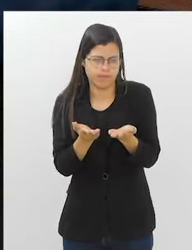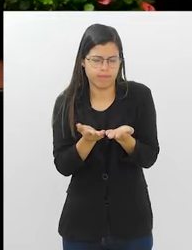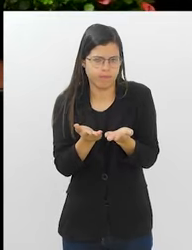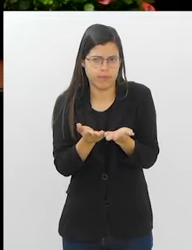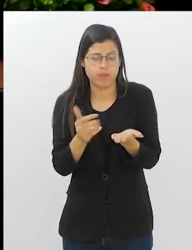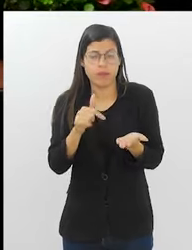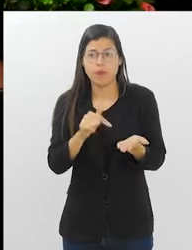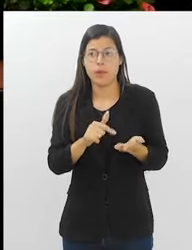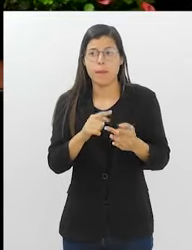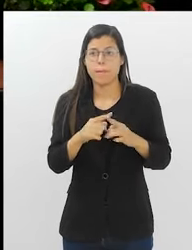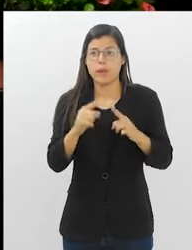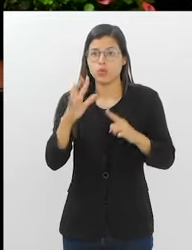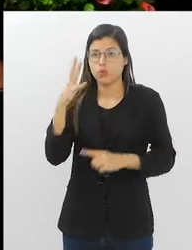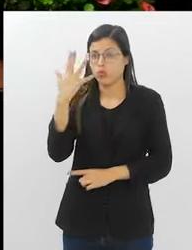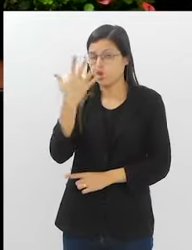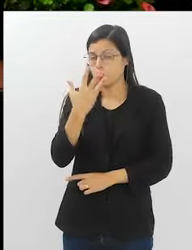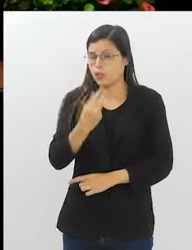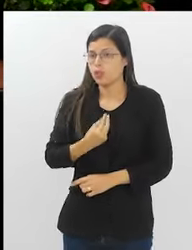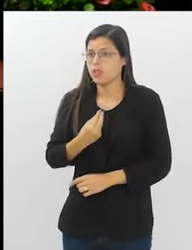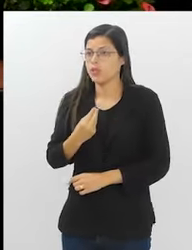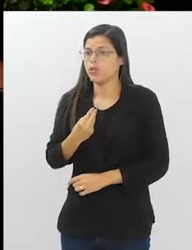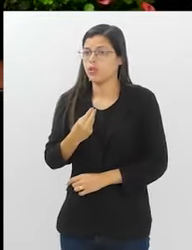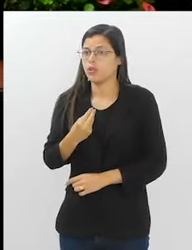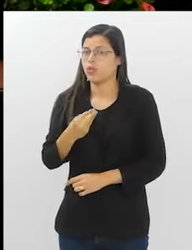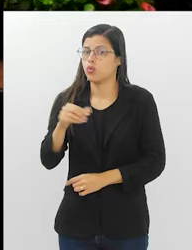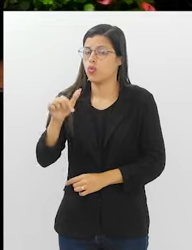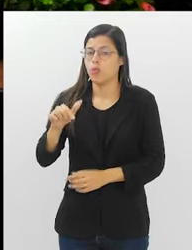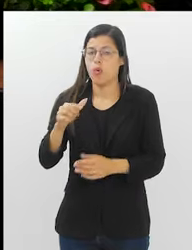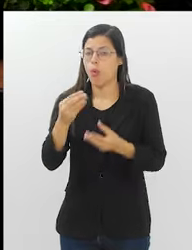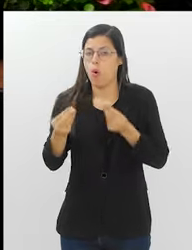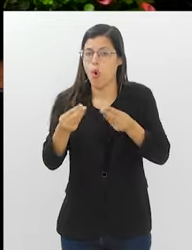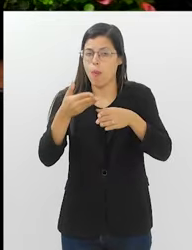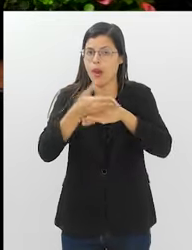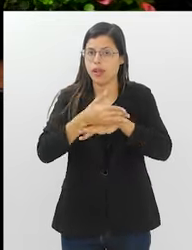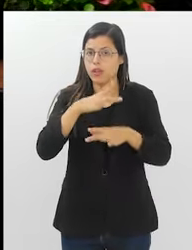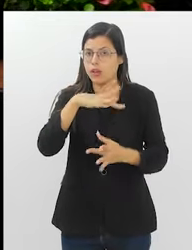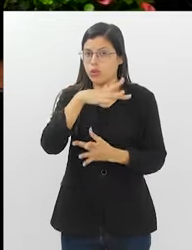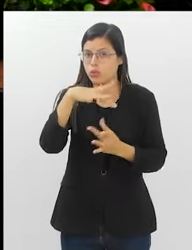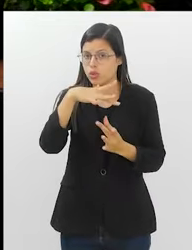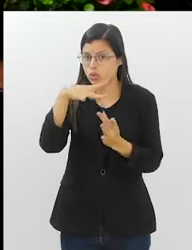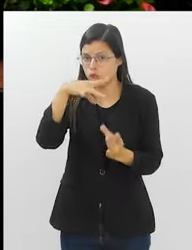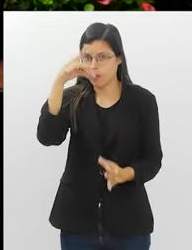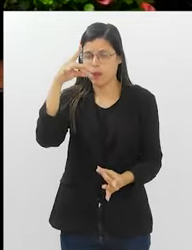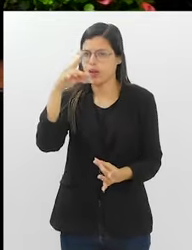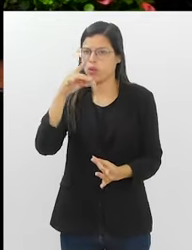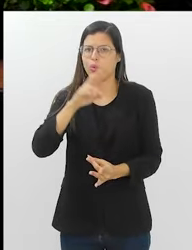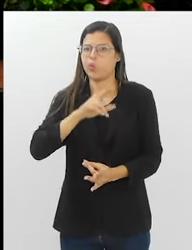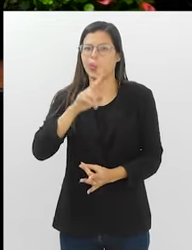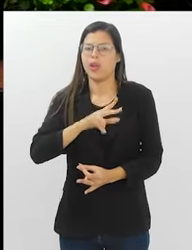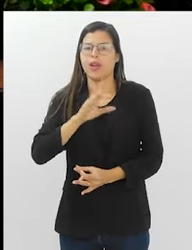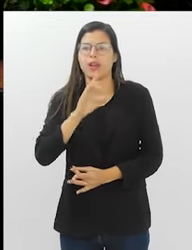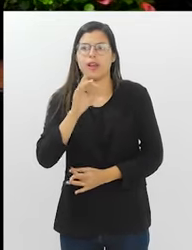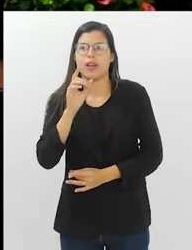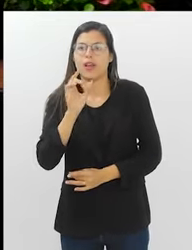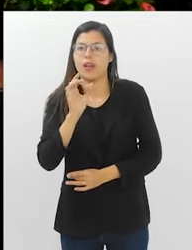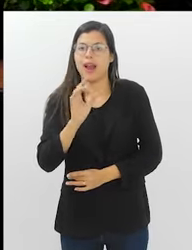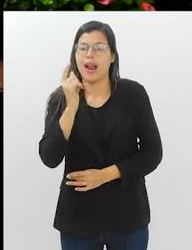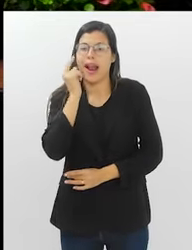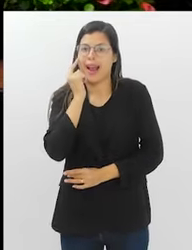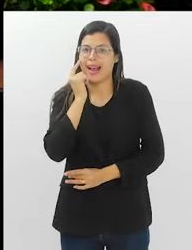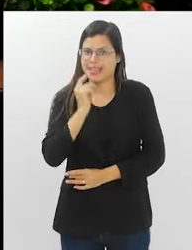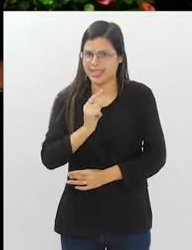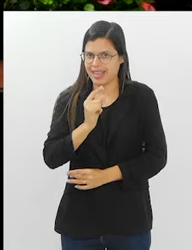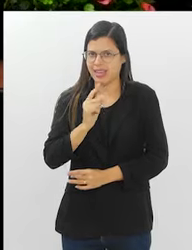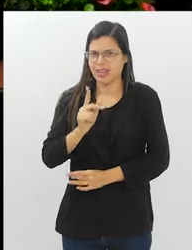que o Espiritismo vem através dos Espíritos. Então, não foi Kardec que escreveu os